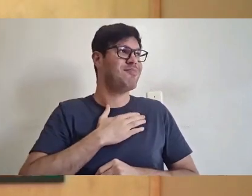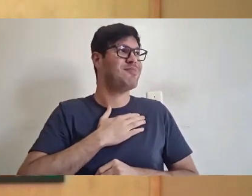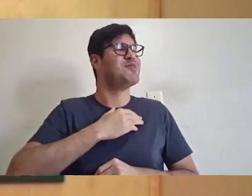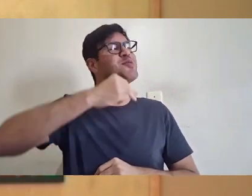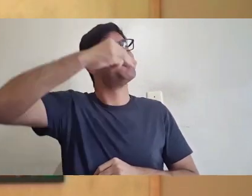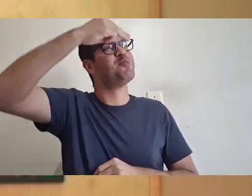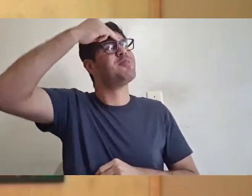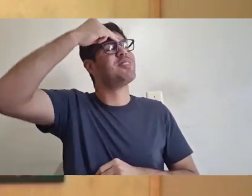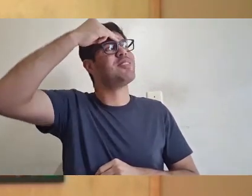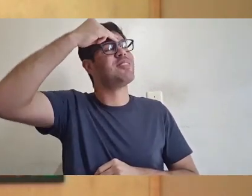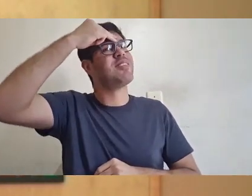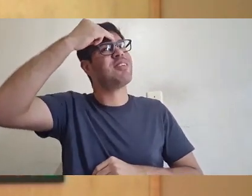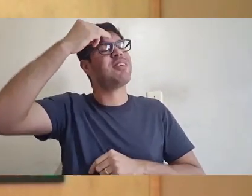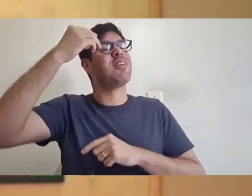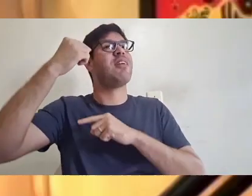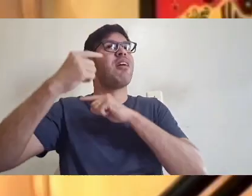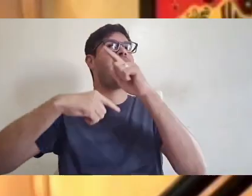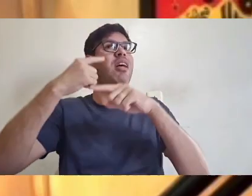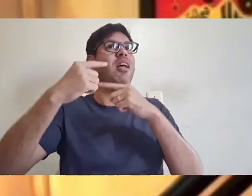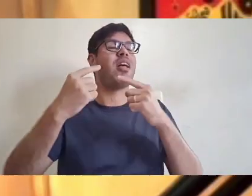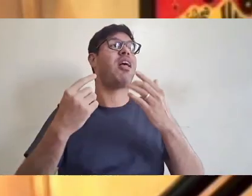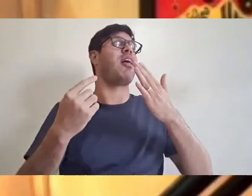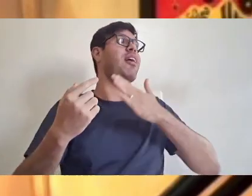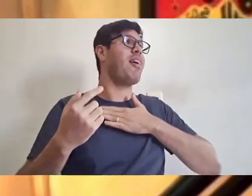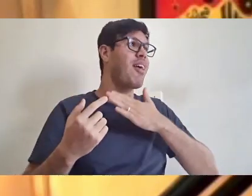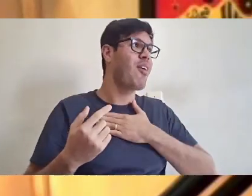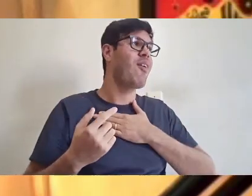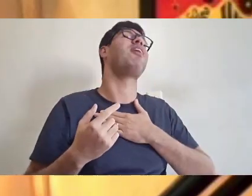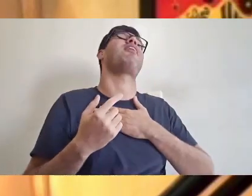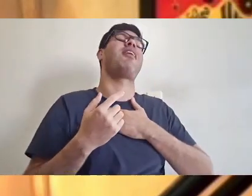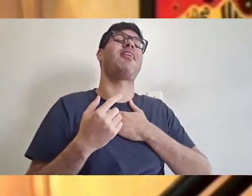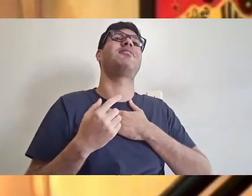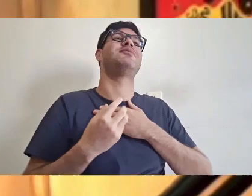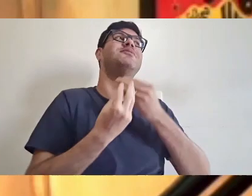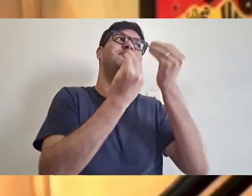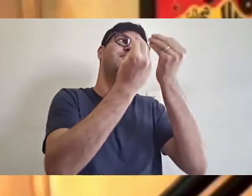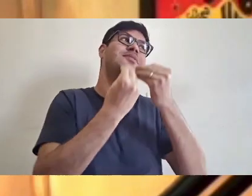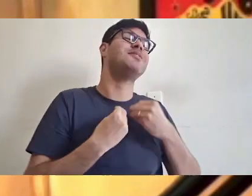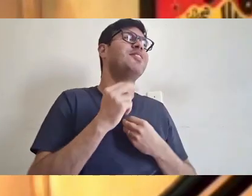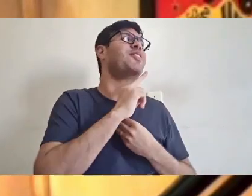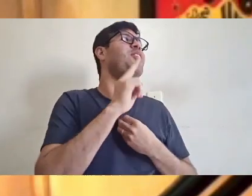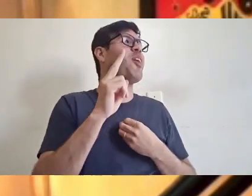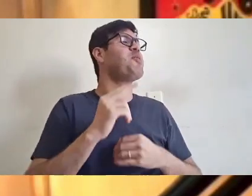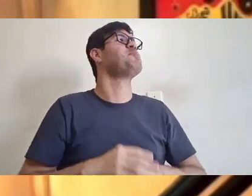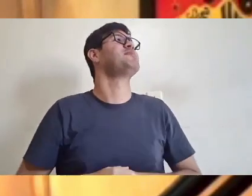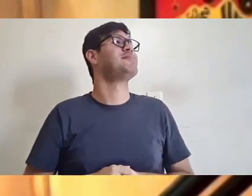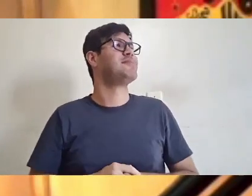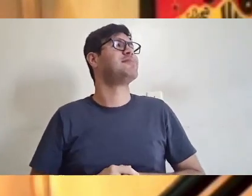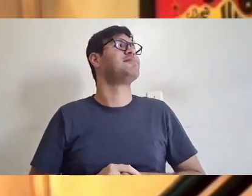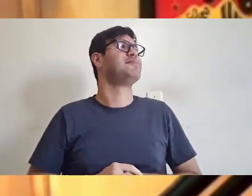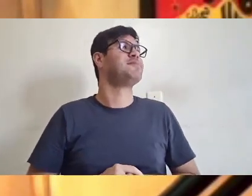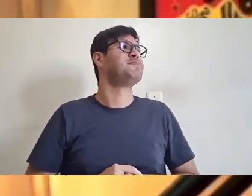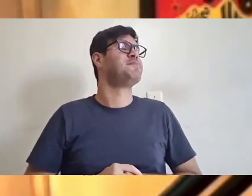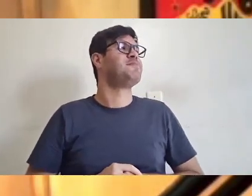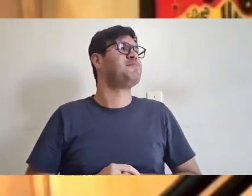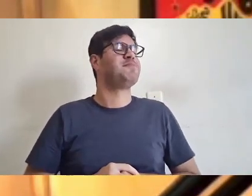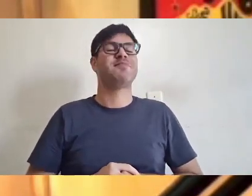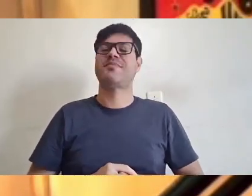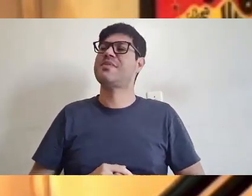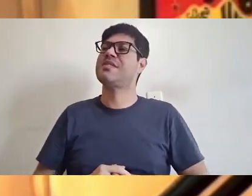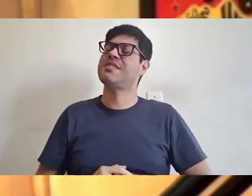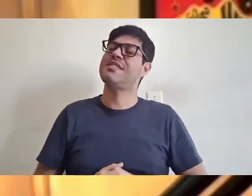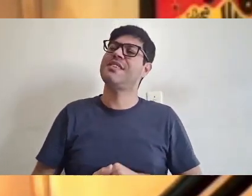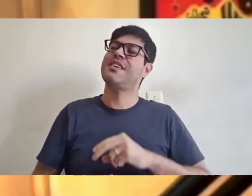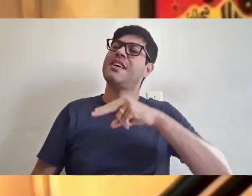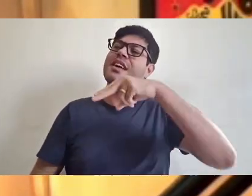Aí vem o Pedro Eliseu sobrinho, depois vem o Pedro Eliseu filho e Pedro Eliseu neto. E o neto, será que vai